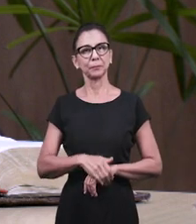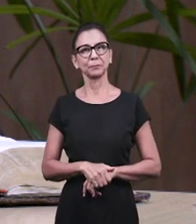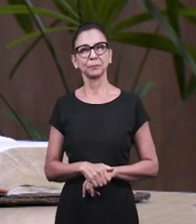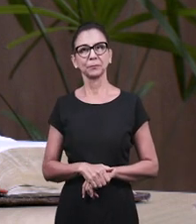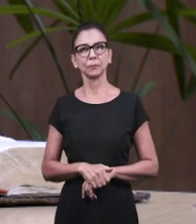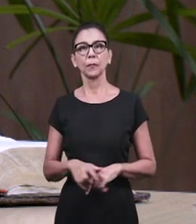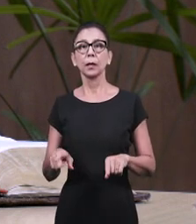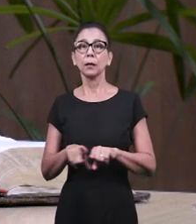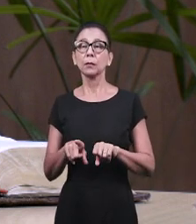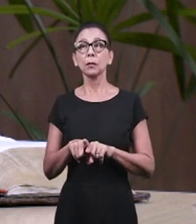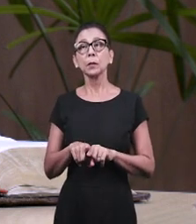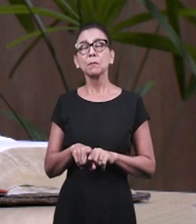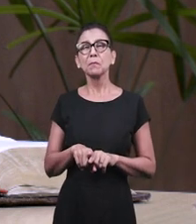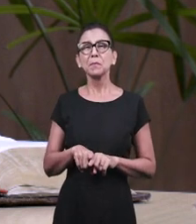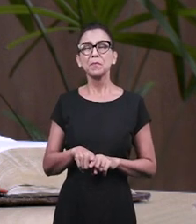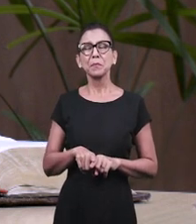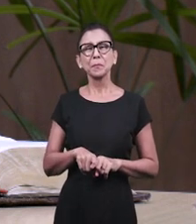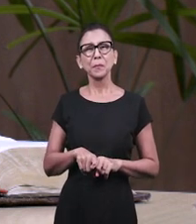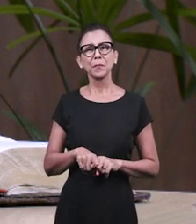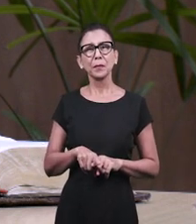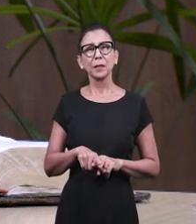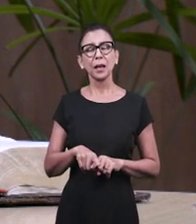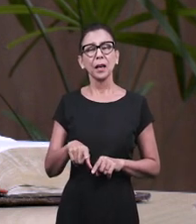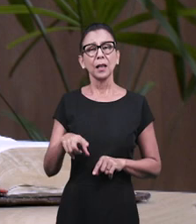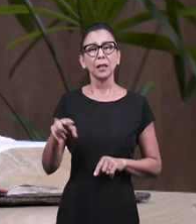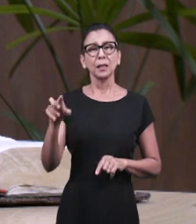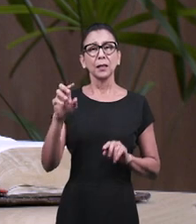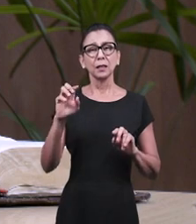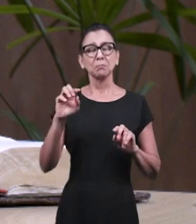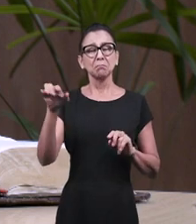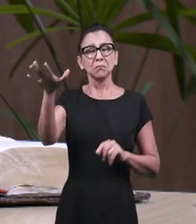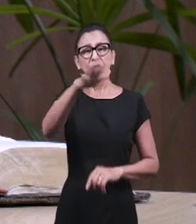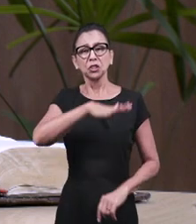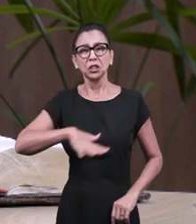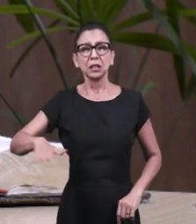E outra coisa, o mundo hoje está guardando 2 dias e não 1.